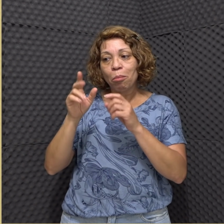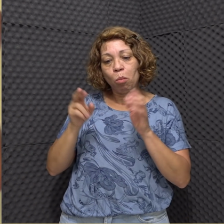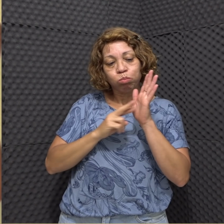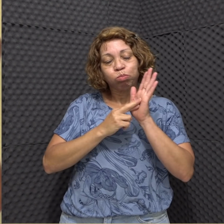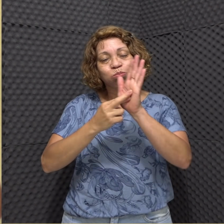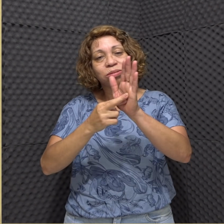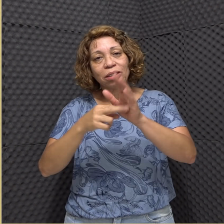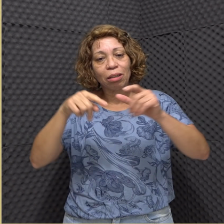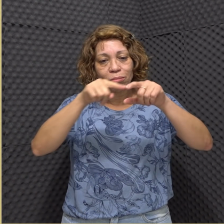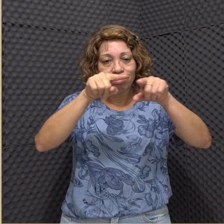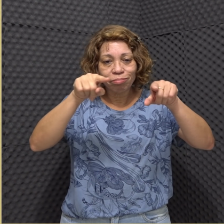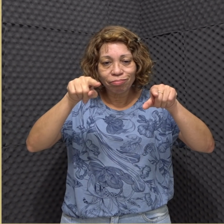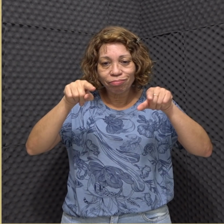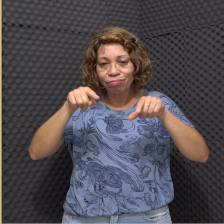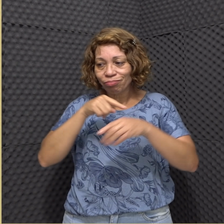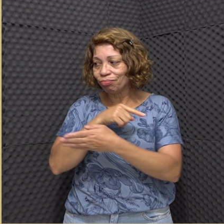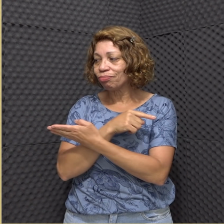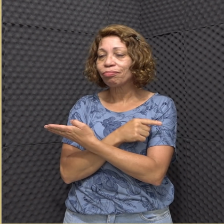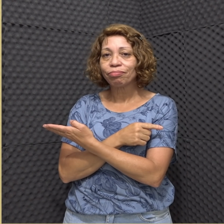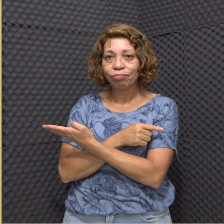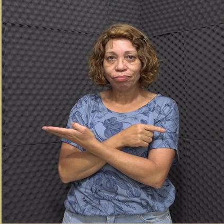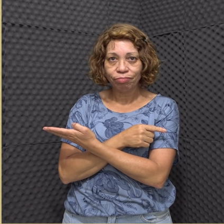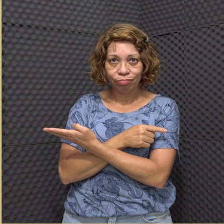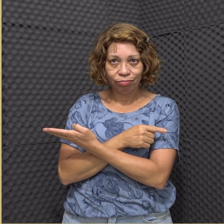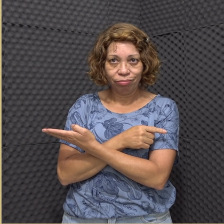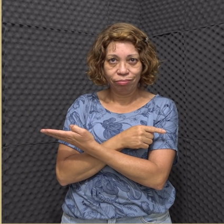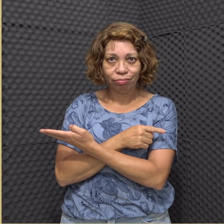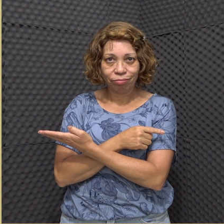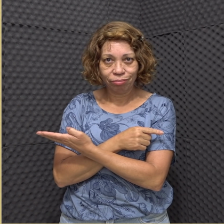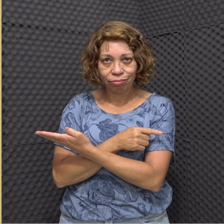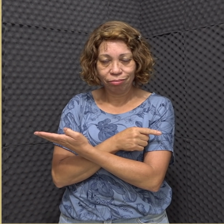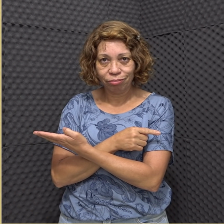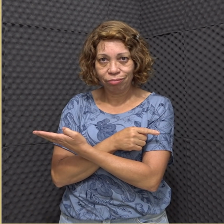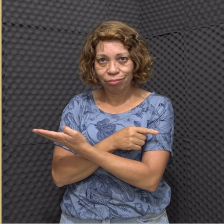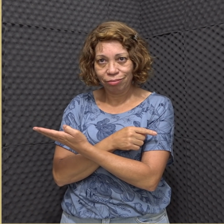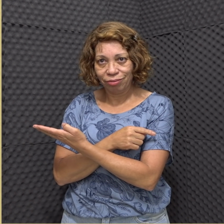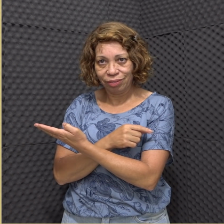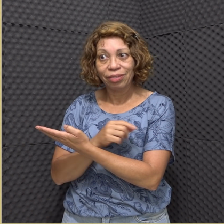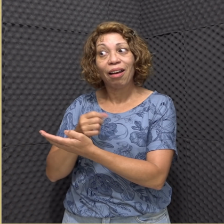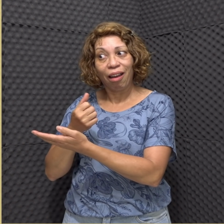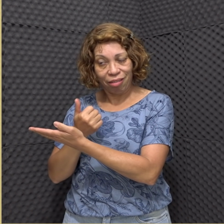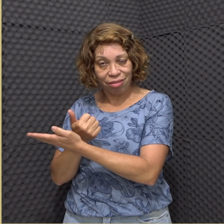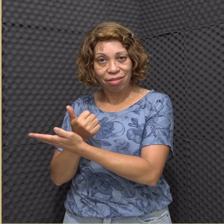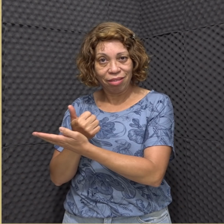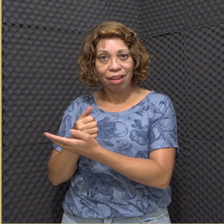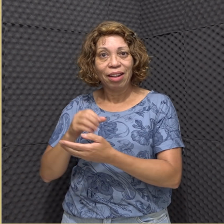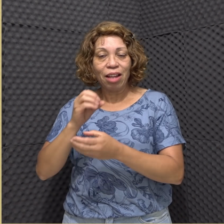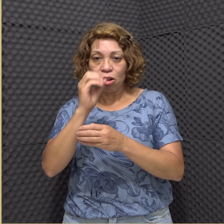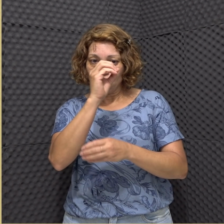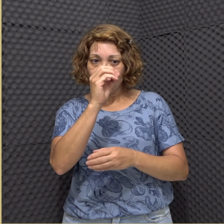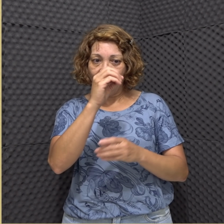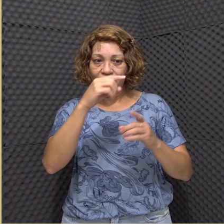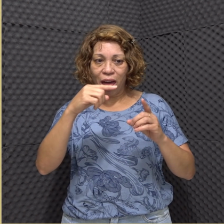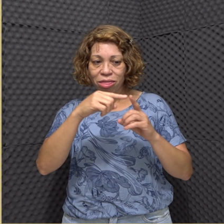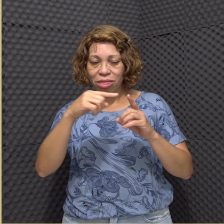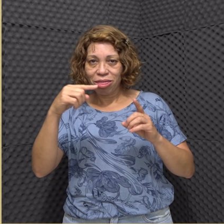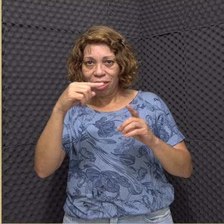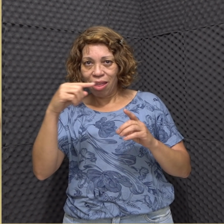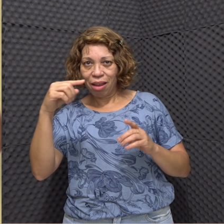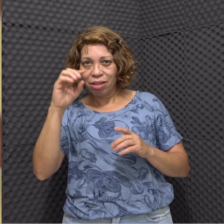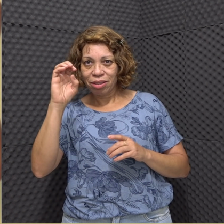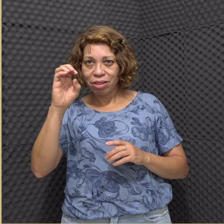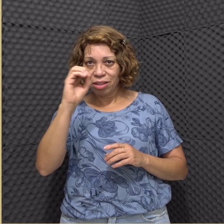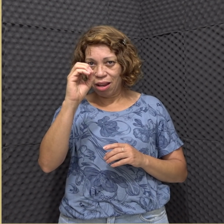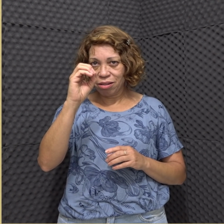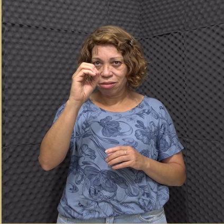um círculo e dentro desse diagrama nós iremos colocar o conjunto dos números naturais de 0 a